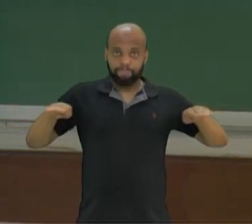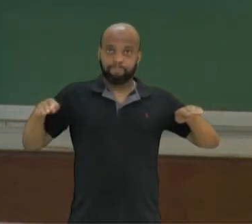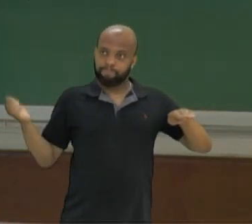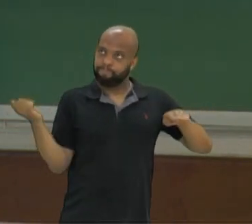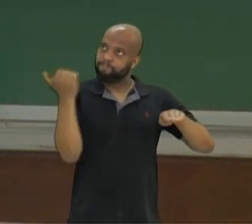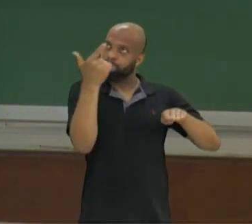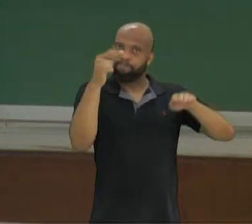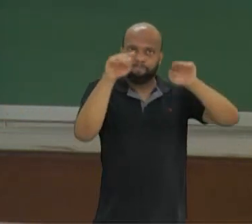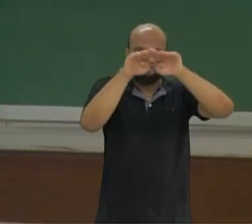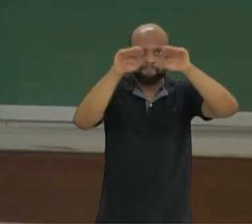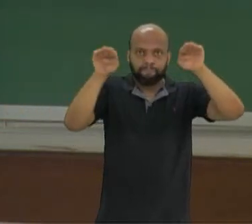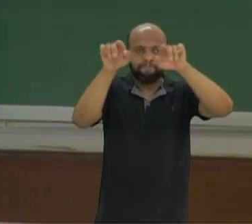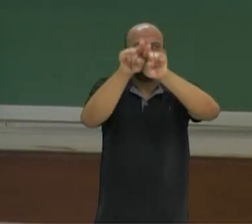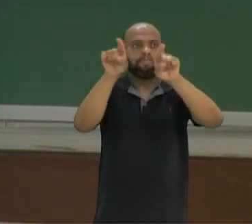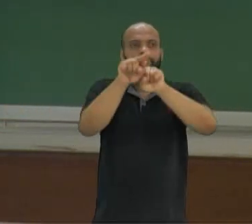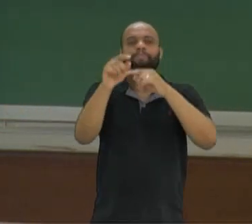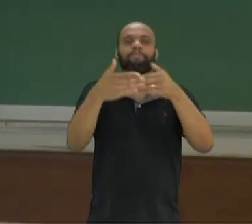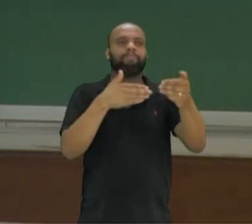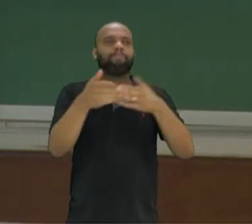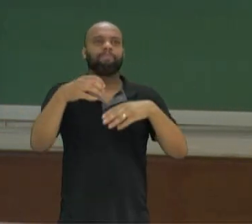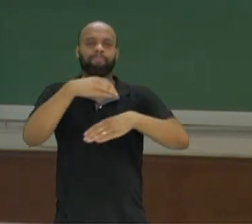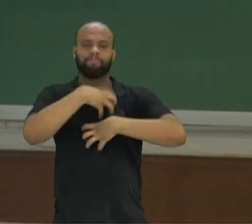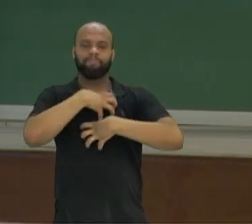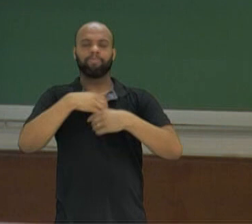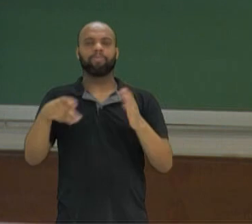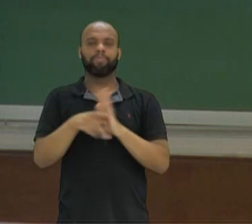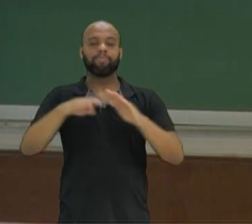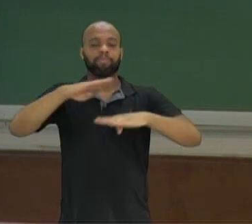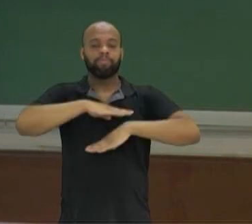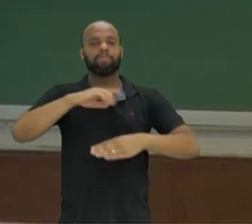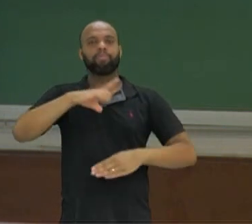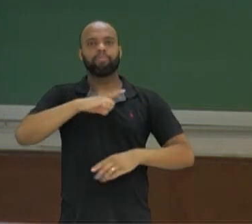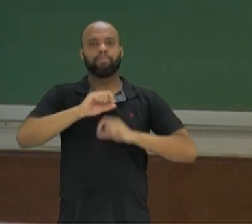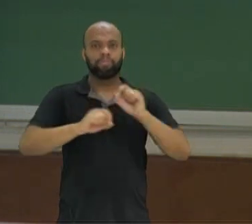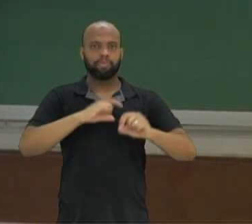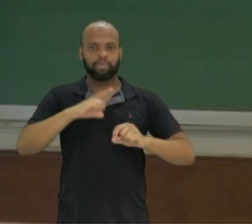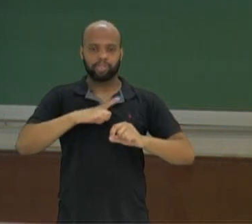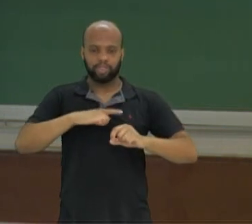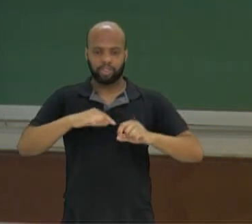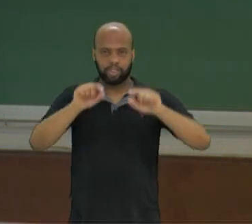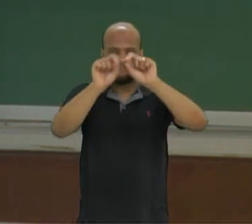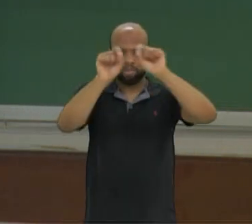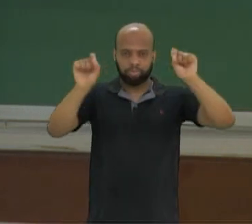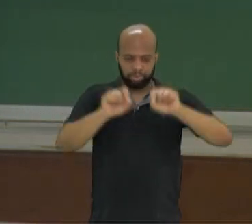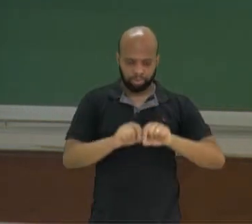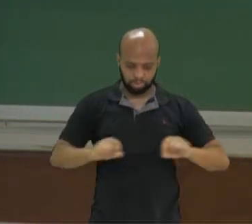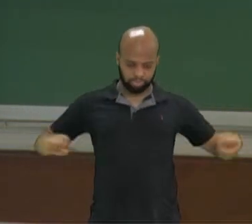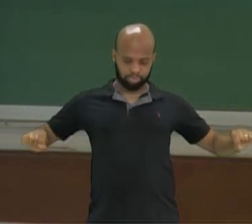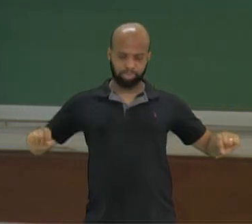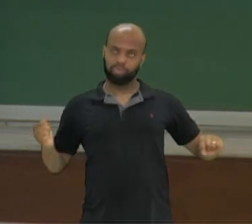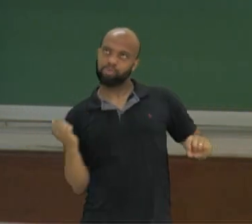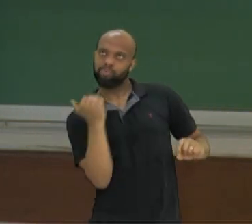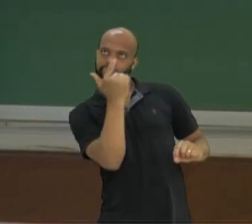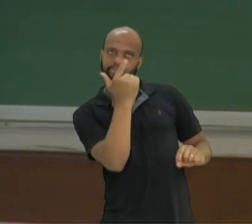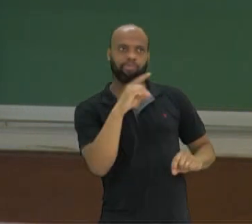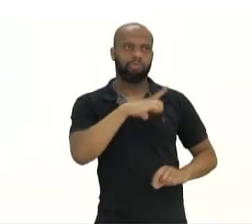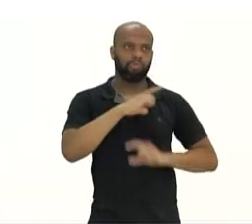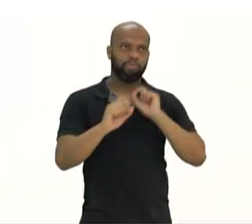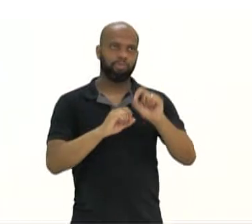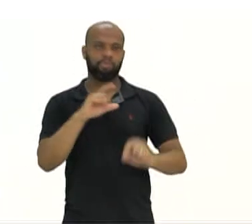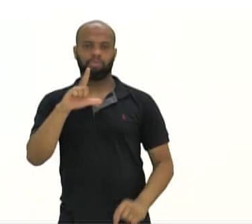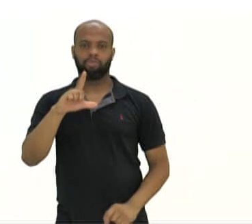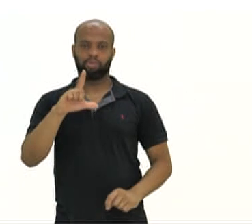qualquer situação da classificação do trapézio, você tem a base maior e a base menor. Losango, ele